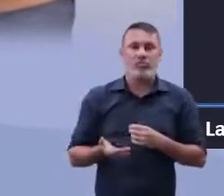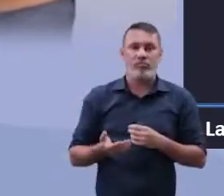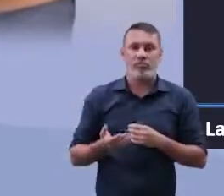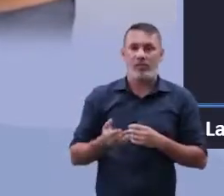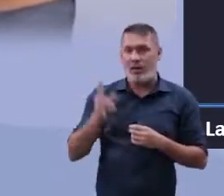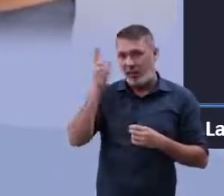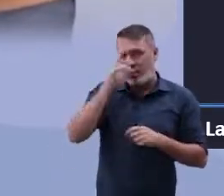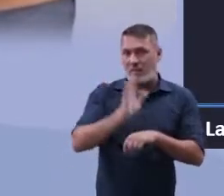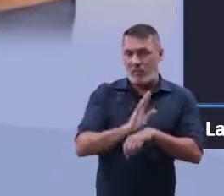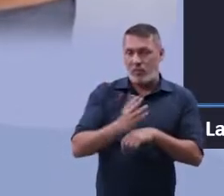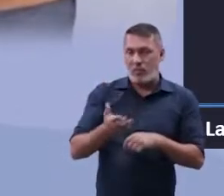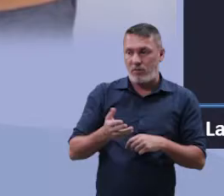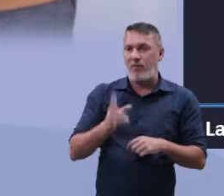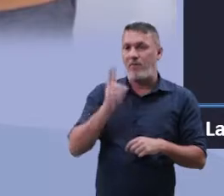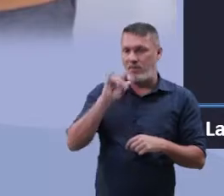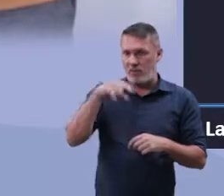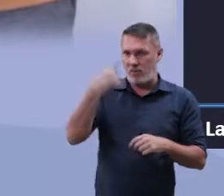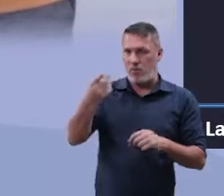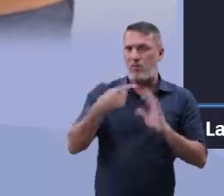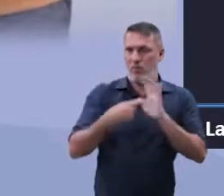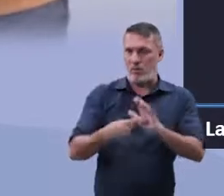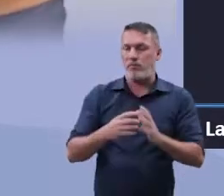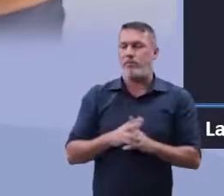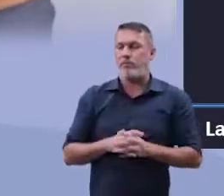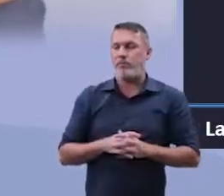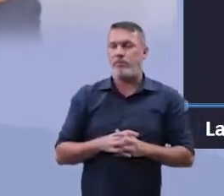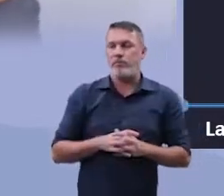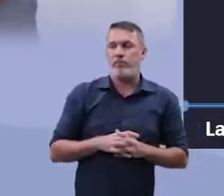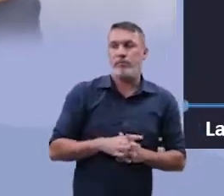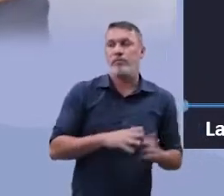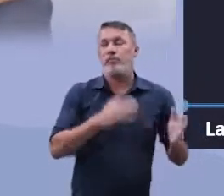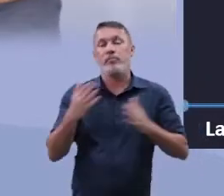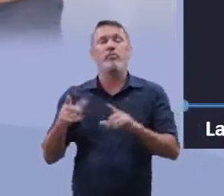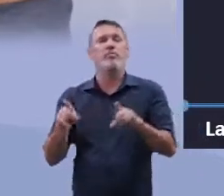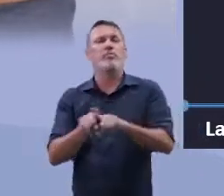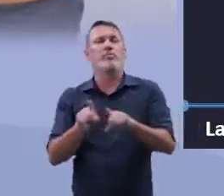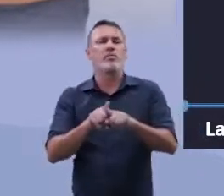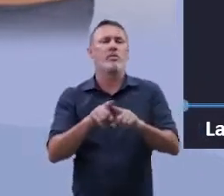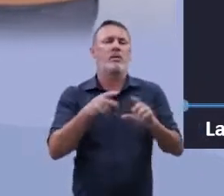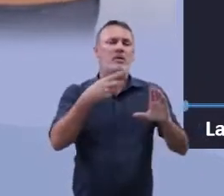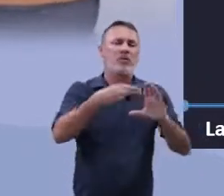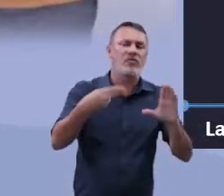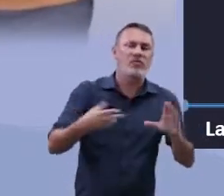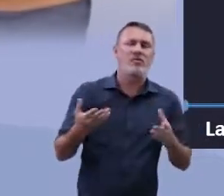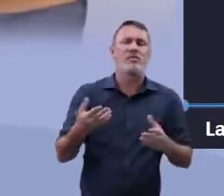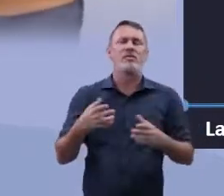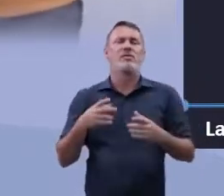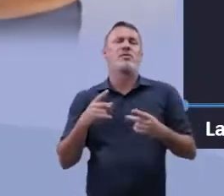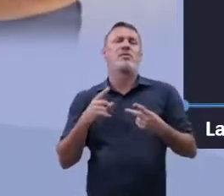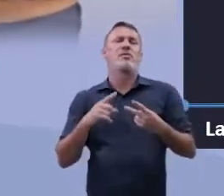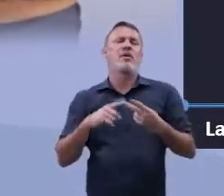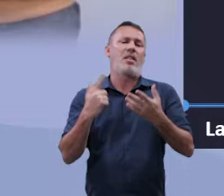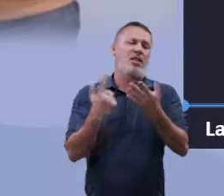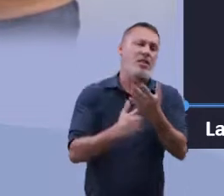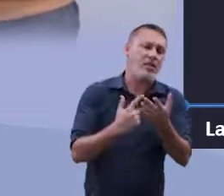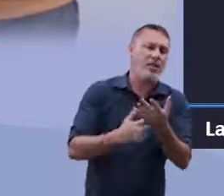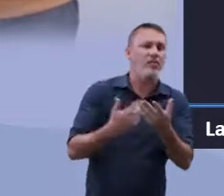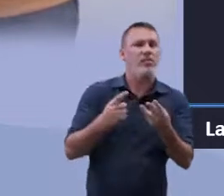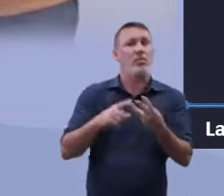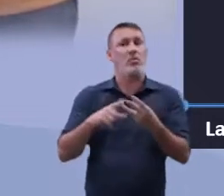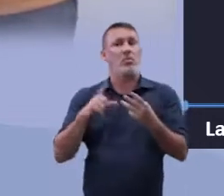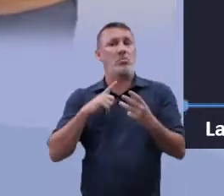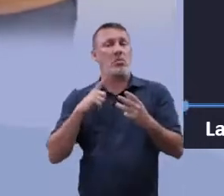fácil para ele. Lembra desse filme? Nós vamos mostrar hoje. Alguma coisa voltada para alguma série, algum livro,